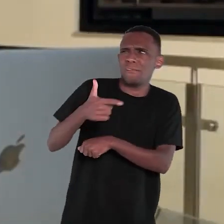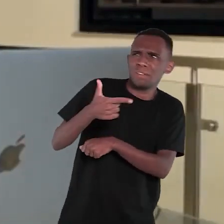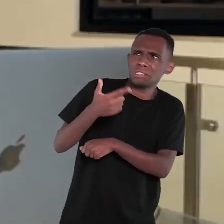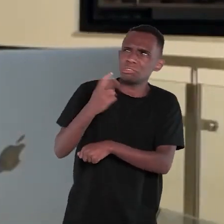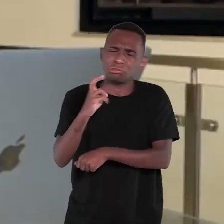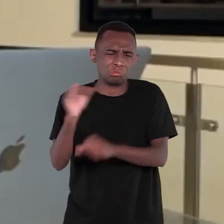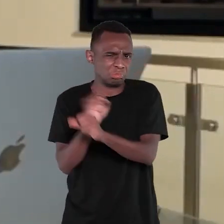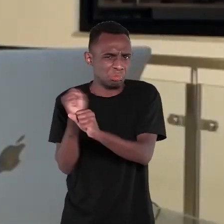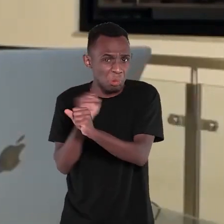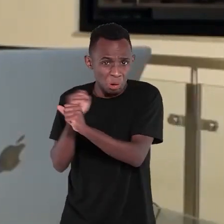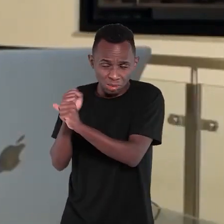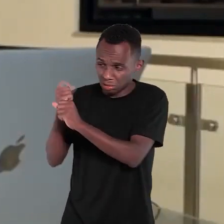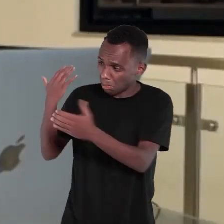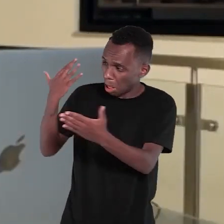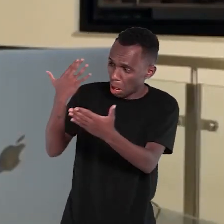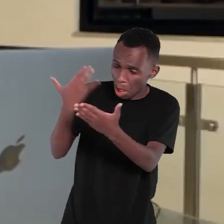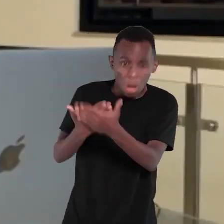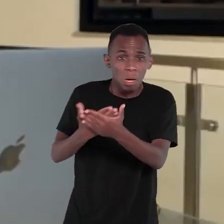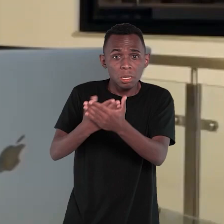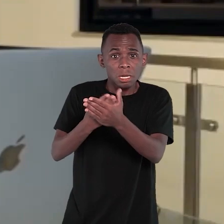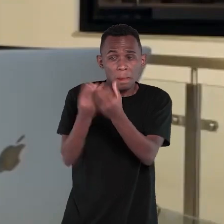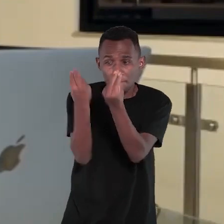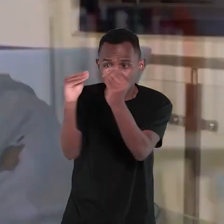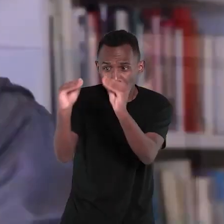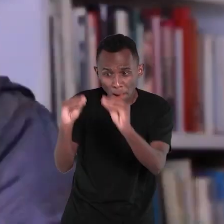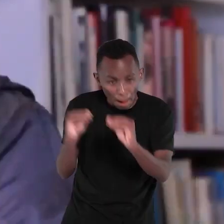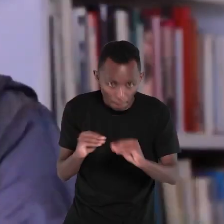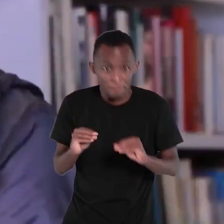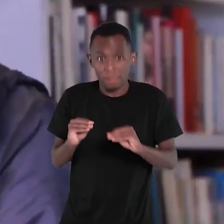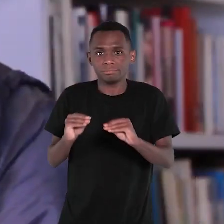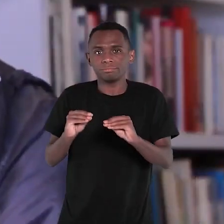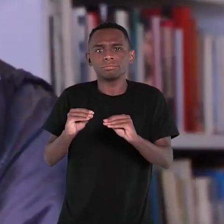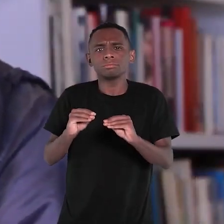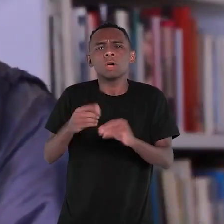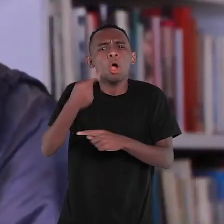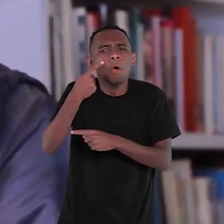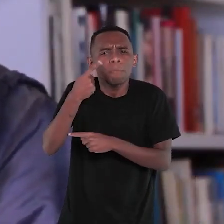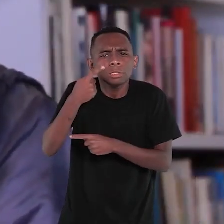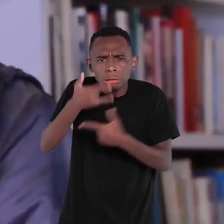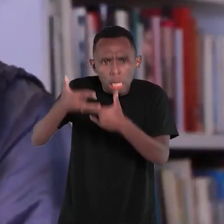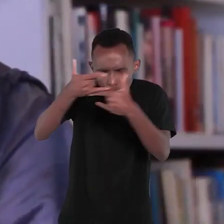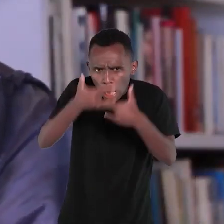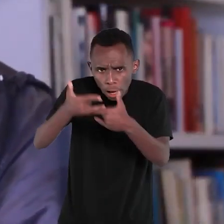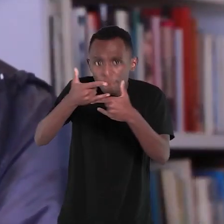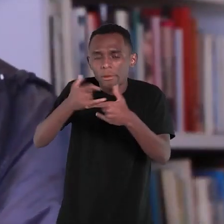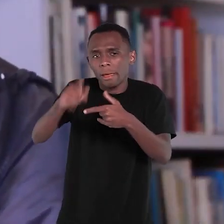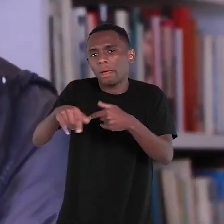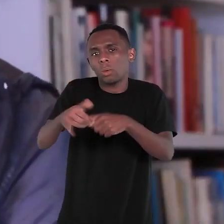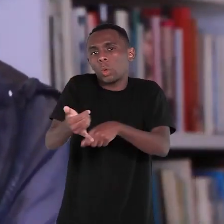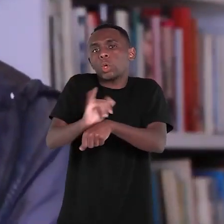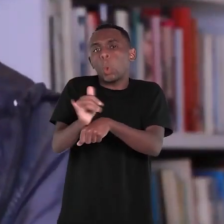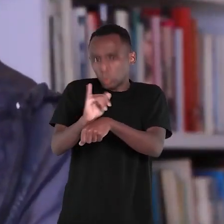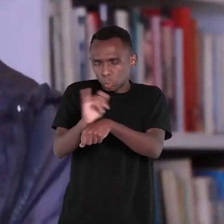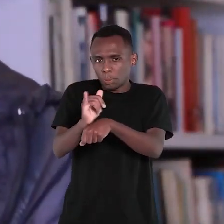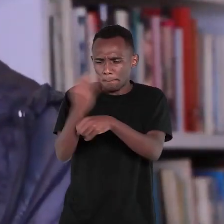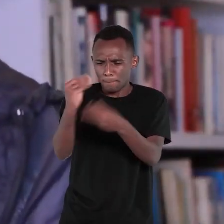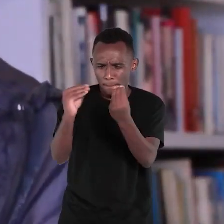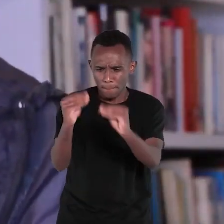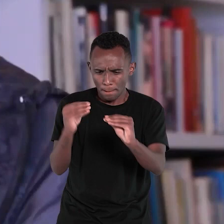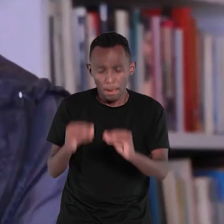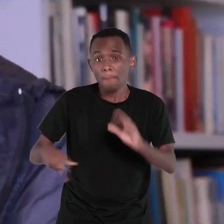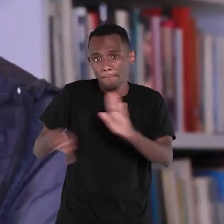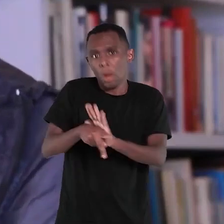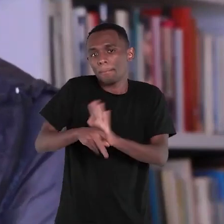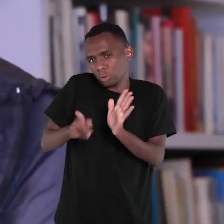uma boina preta e um óculos de haste preta. Afonso veste uma jaqueta preta sobre uma blusa branca e ele